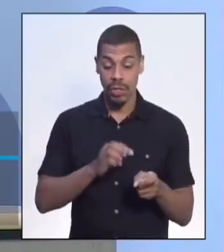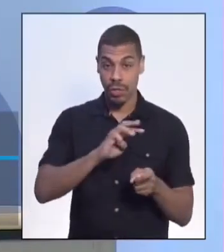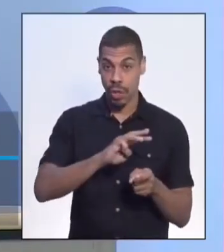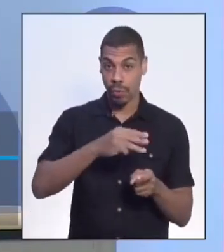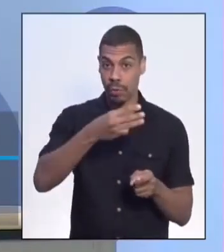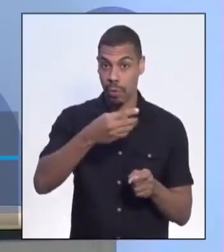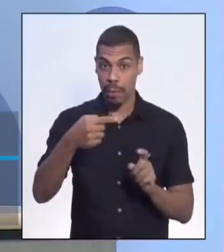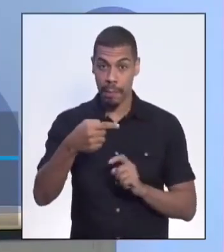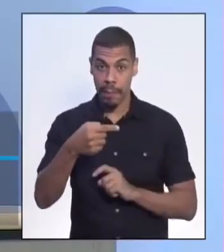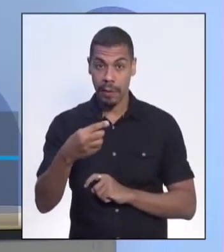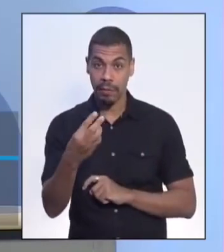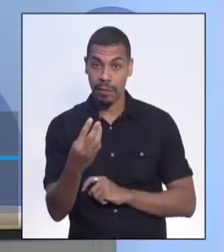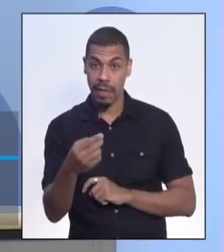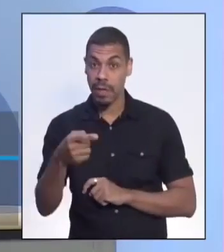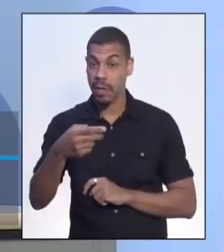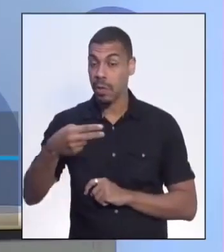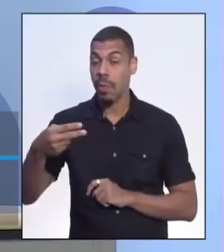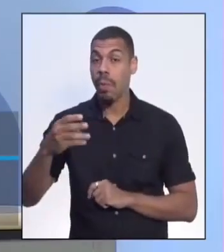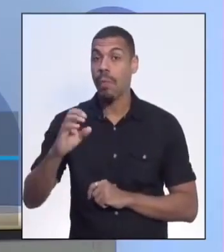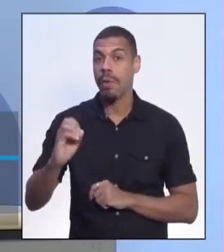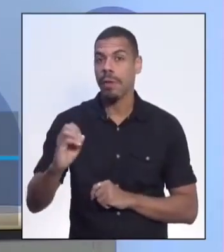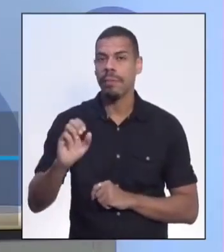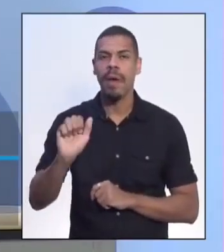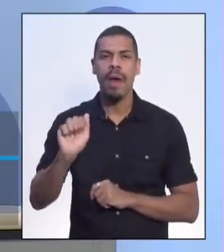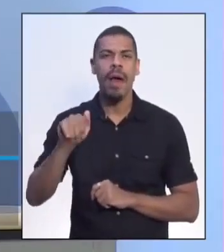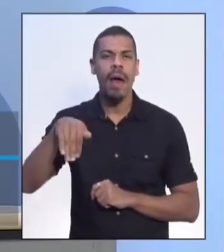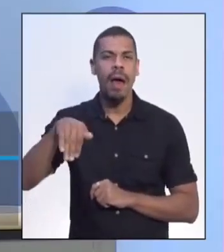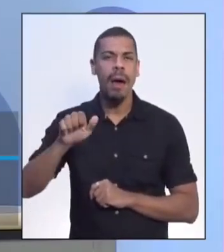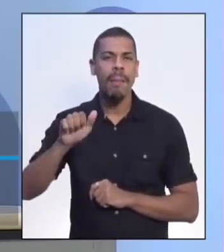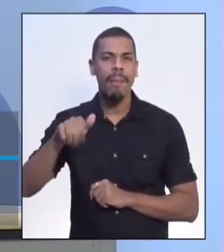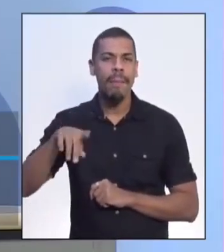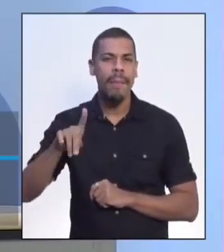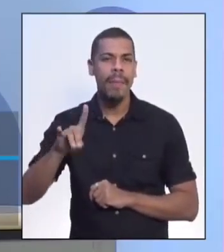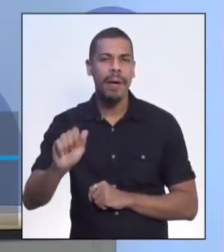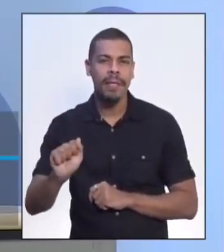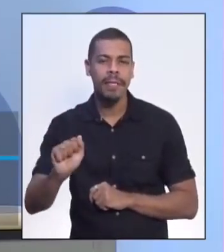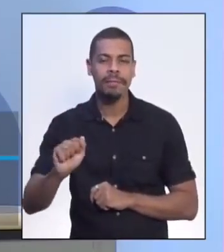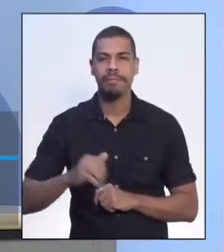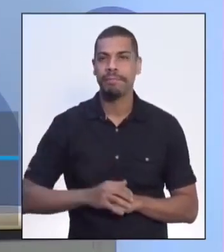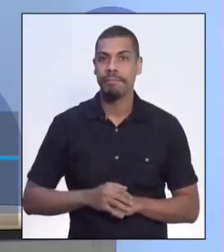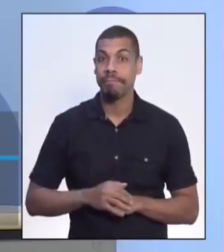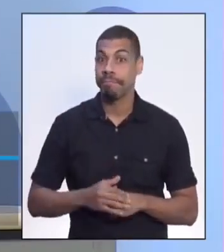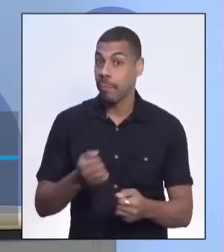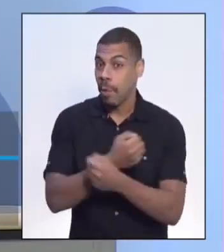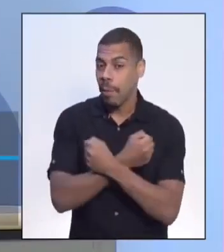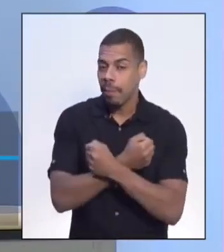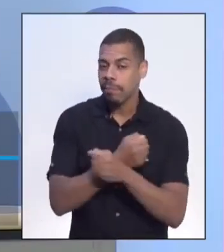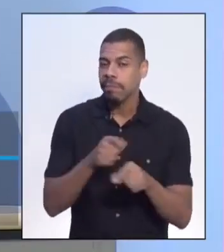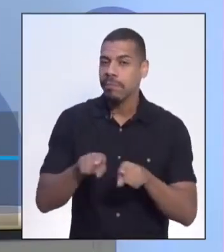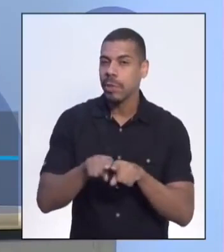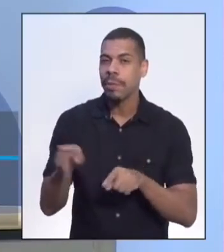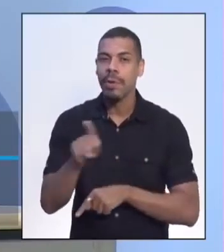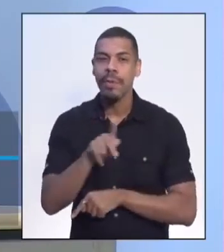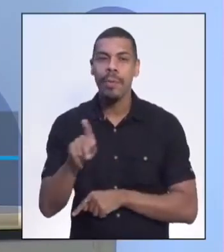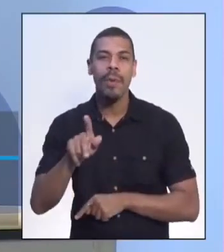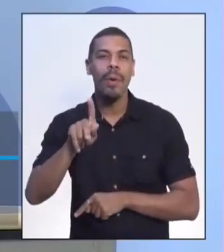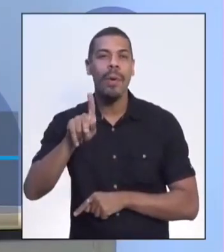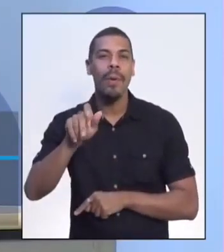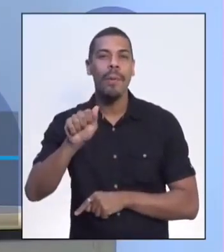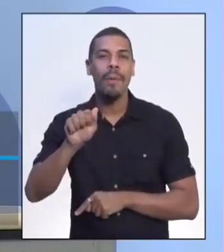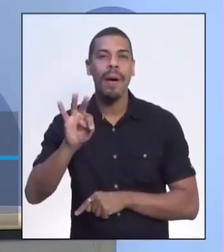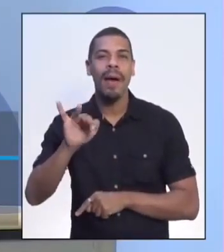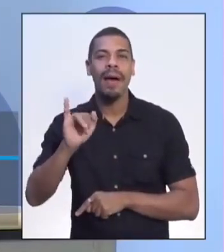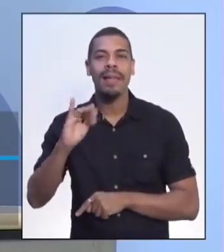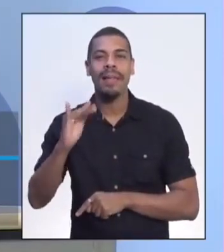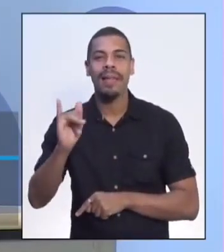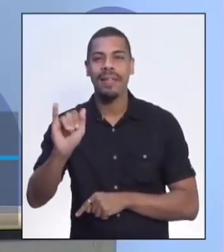quadrado menos 3x igual a 0. Amanda, Solange, Samira e Jonathan. Quero mandar um abraço para as professoras Patrícia, Tereza,